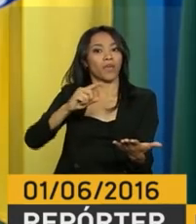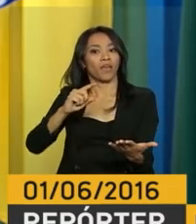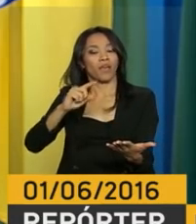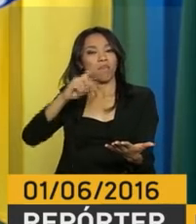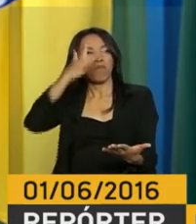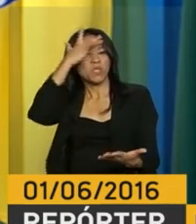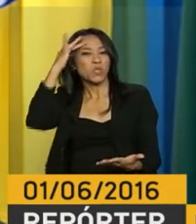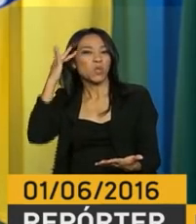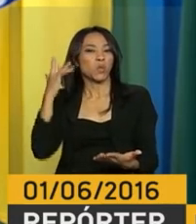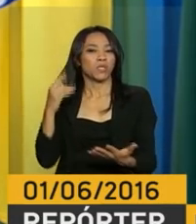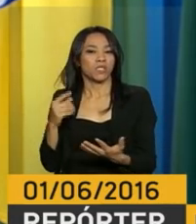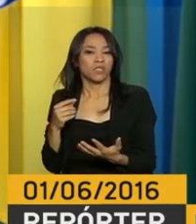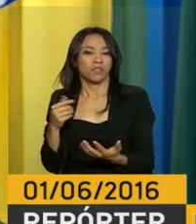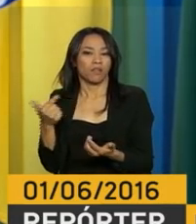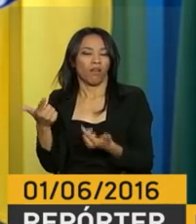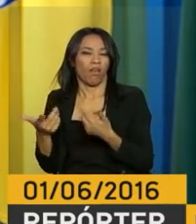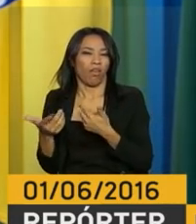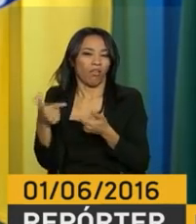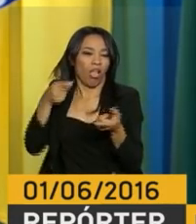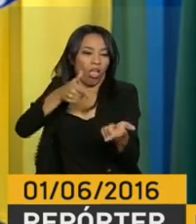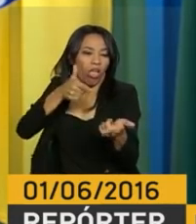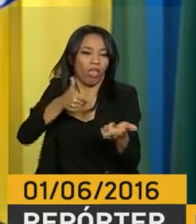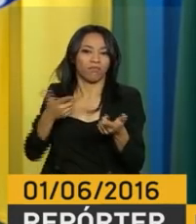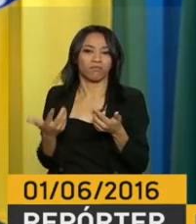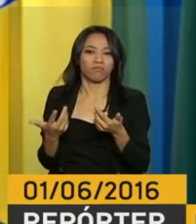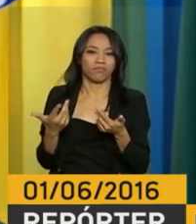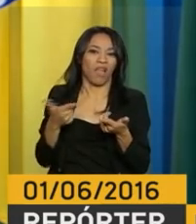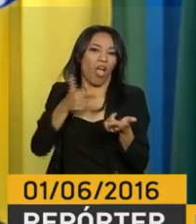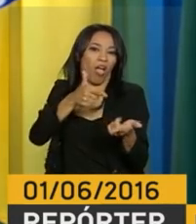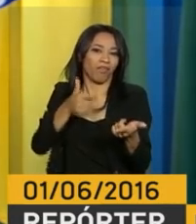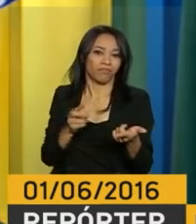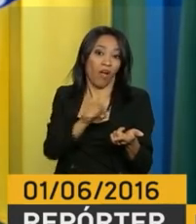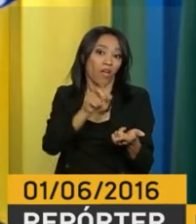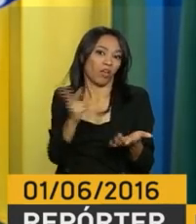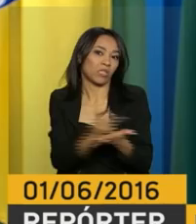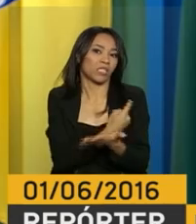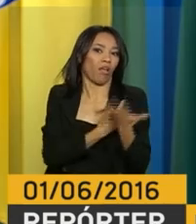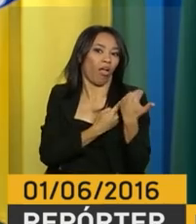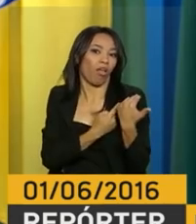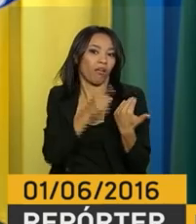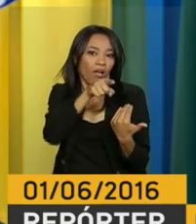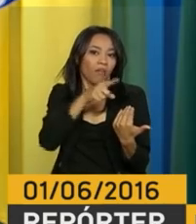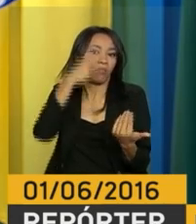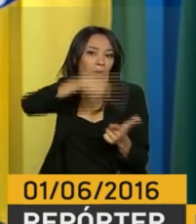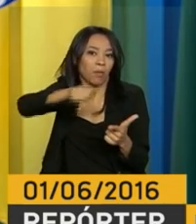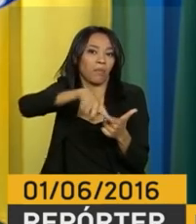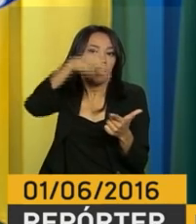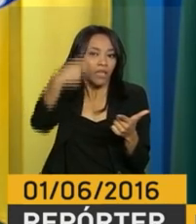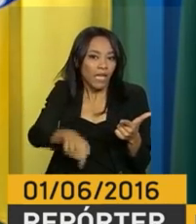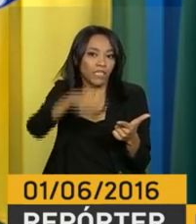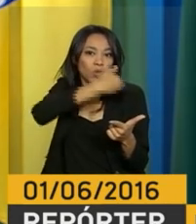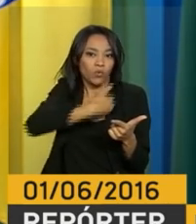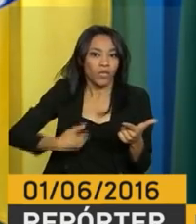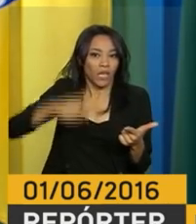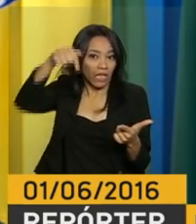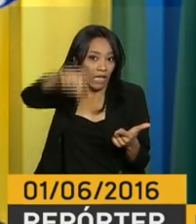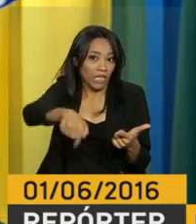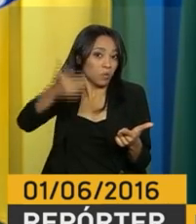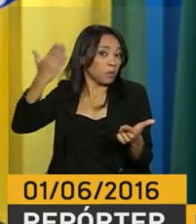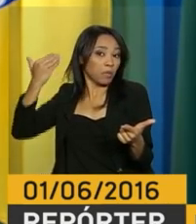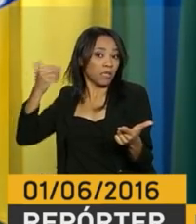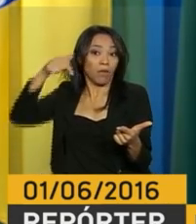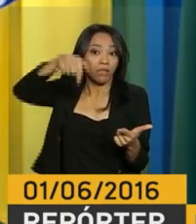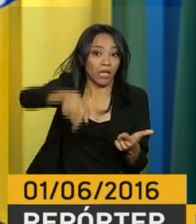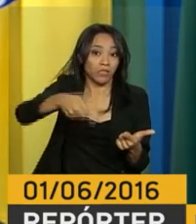venham a debitar os erros dessa herança ao nosso governo vez ou outro até ouo dizer que o governo